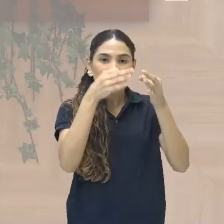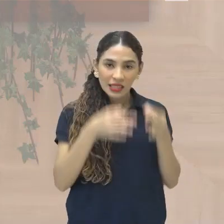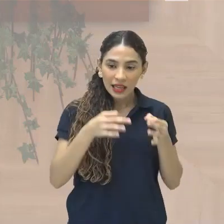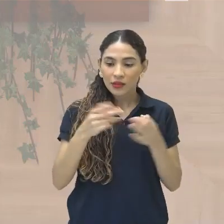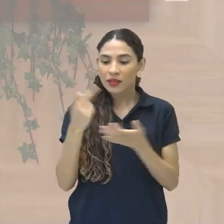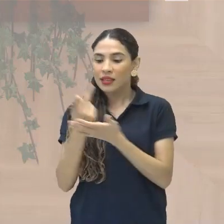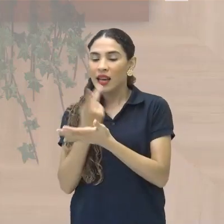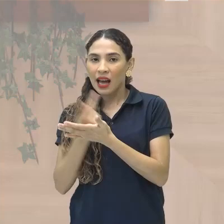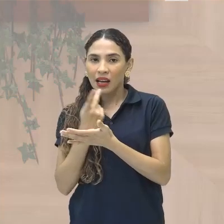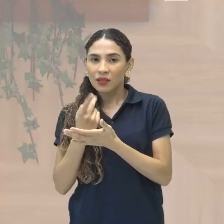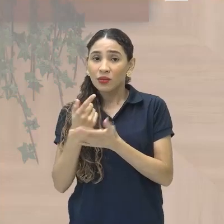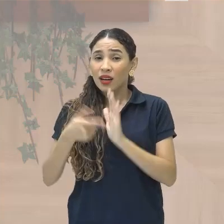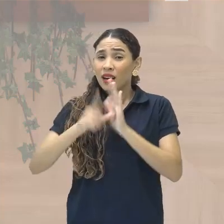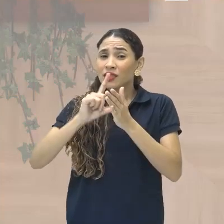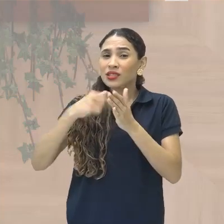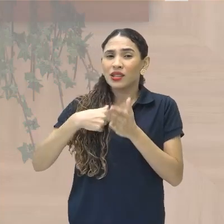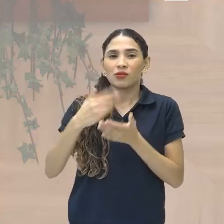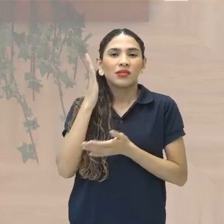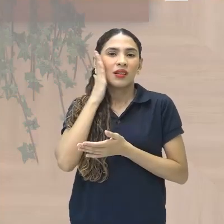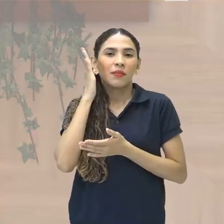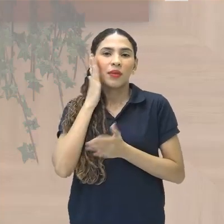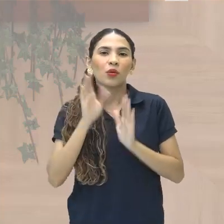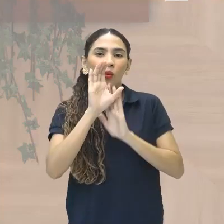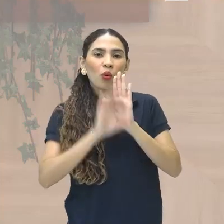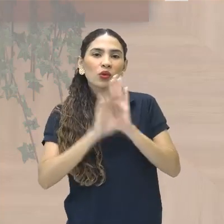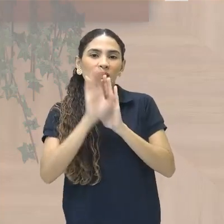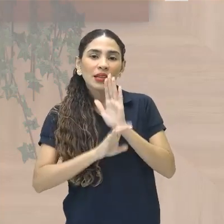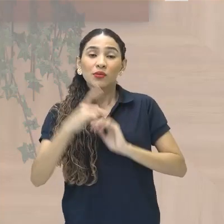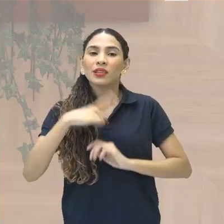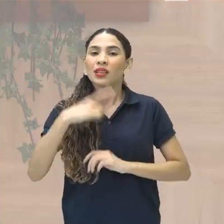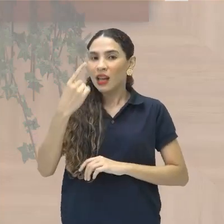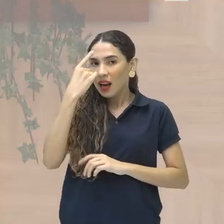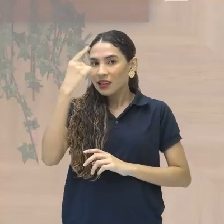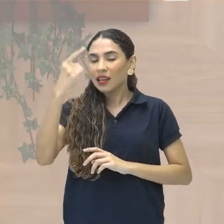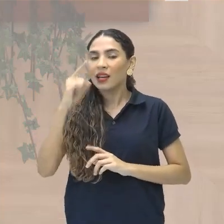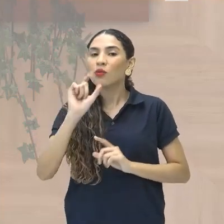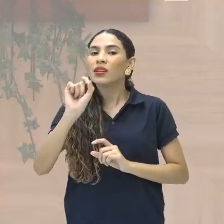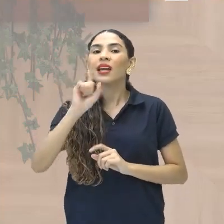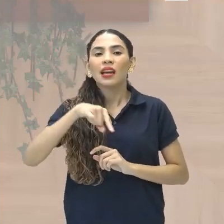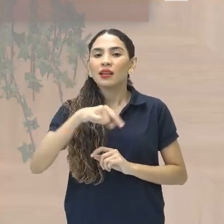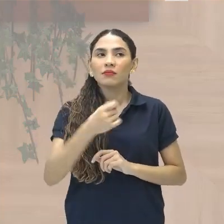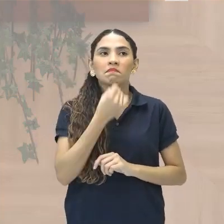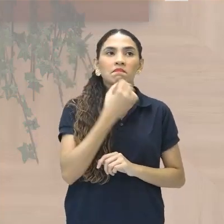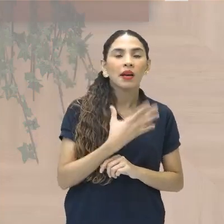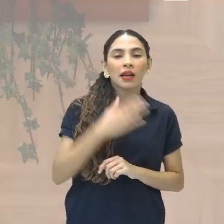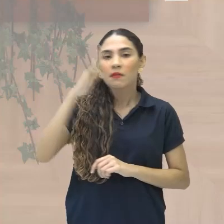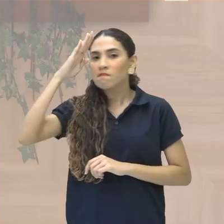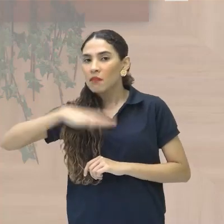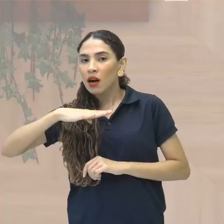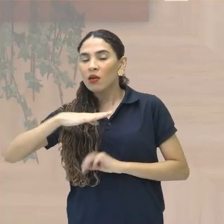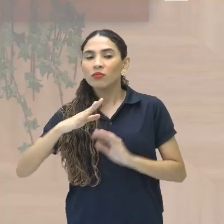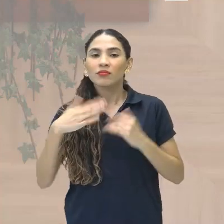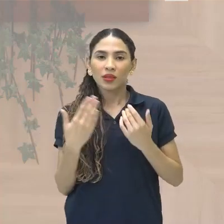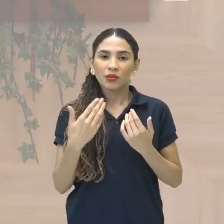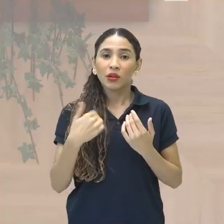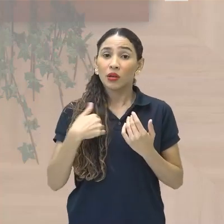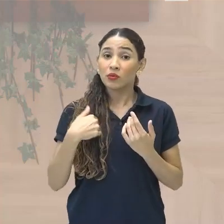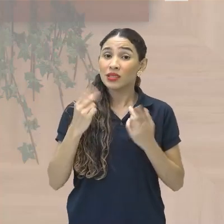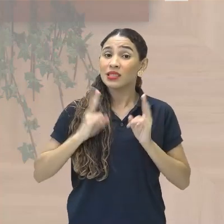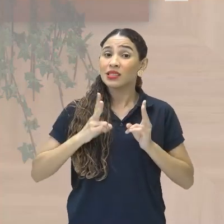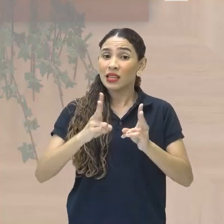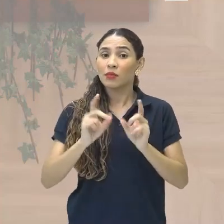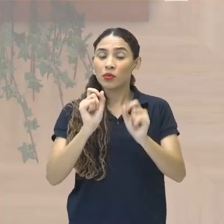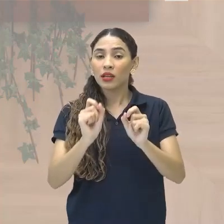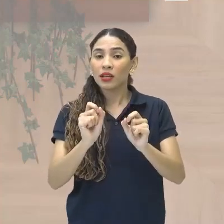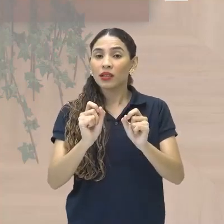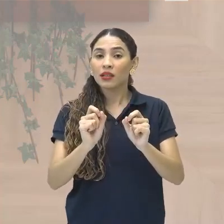errado. Antes mesmo de eu saber do conceito, antes mesmo de eu ter a ideia do que é o bem, do que é o mal, eu tenho sempre o quê? Aí eu tenho sempre que